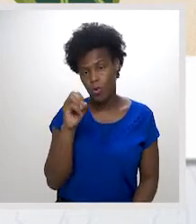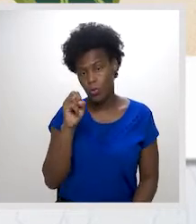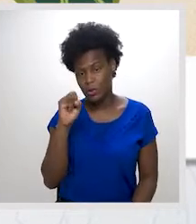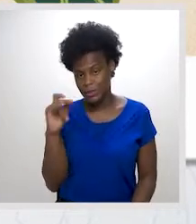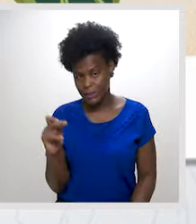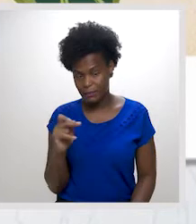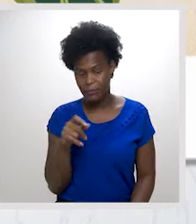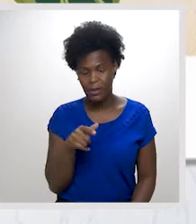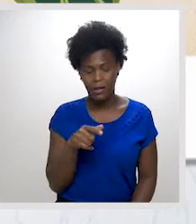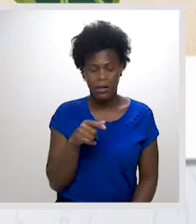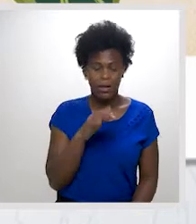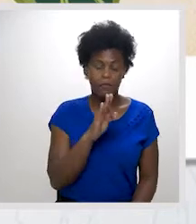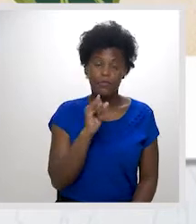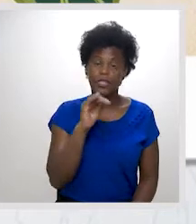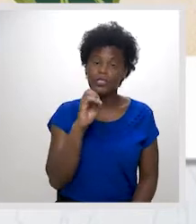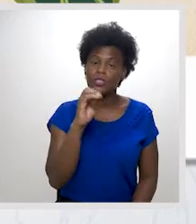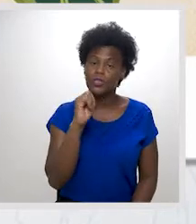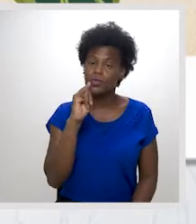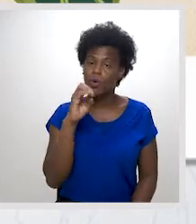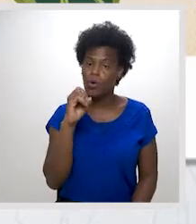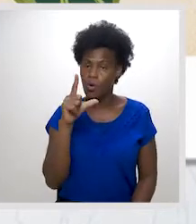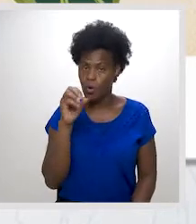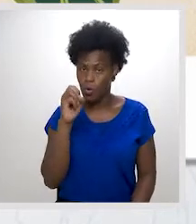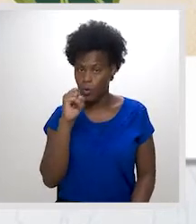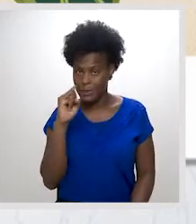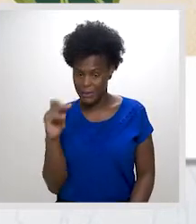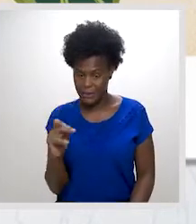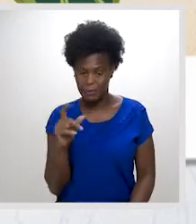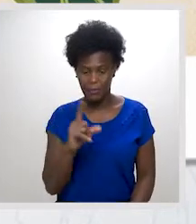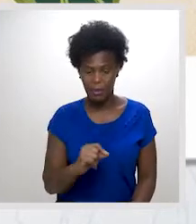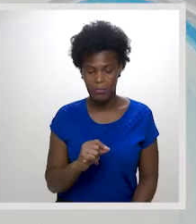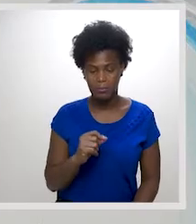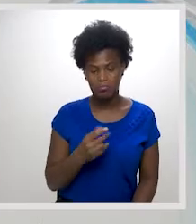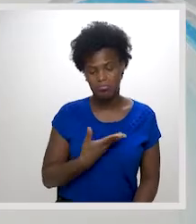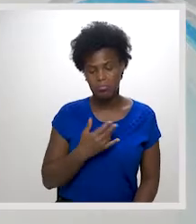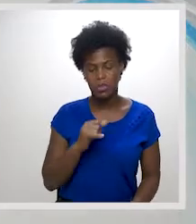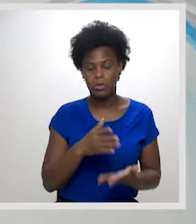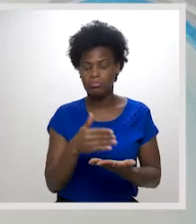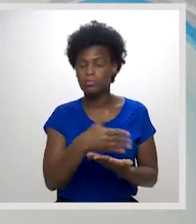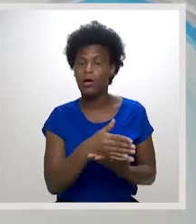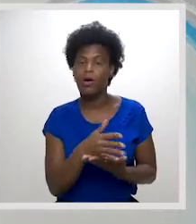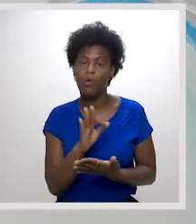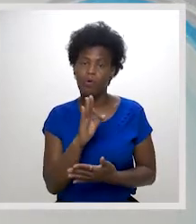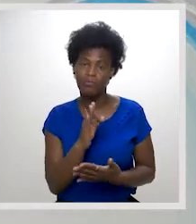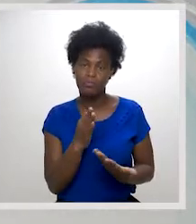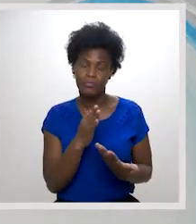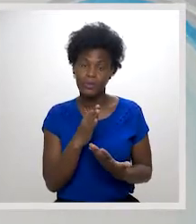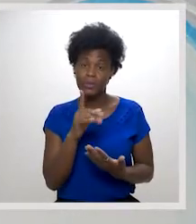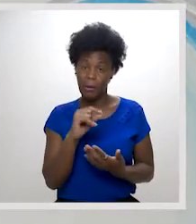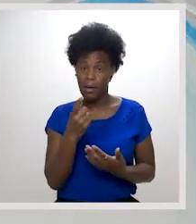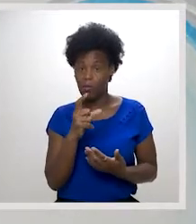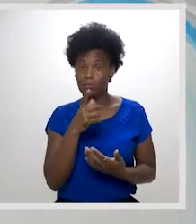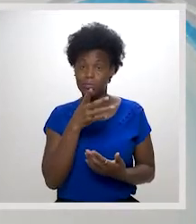e distribuição e ecologia. Também podemos constatar aqui o conceito ou